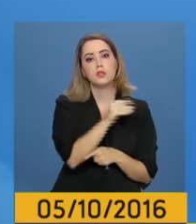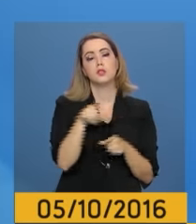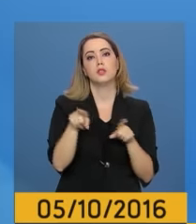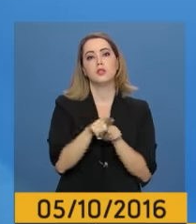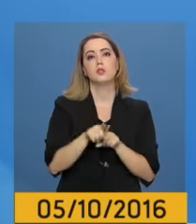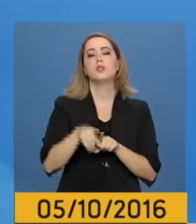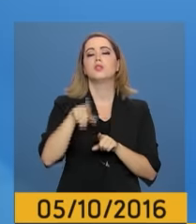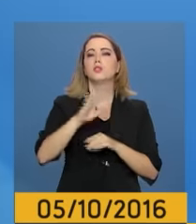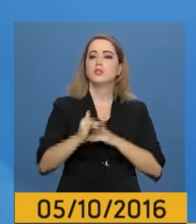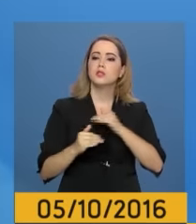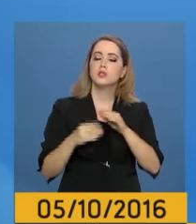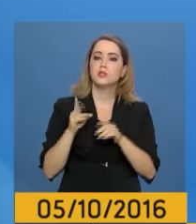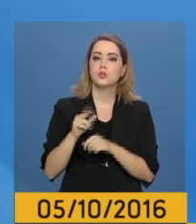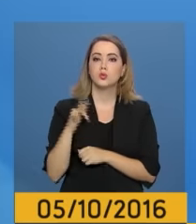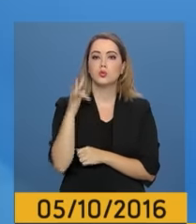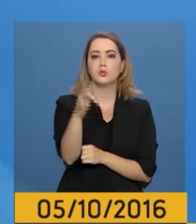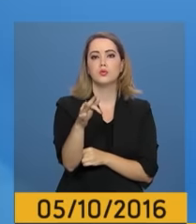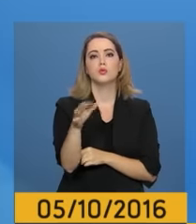mais preparado para a vida.